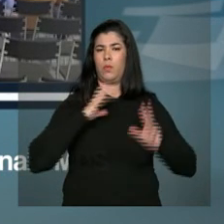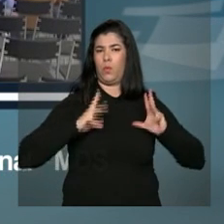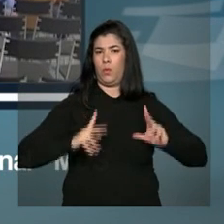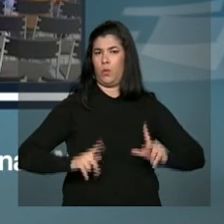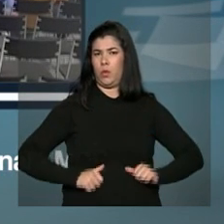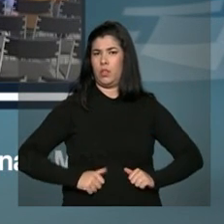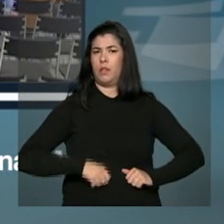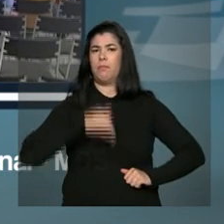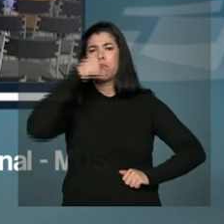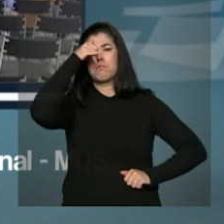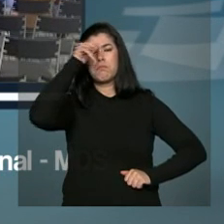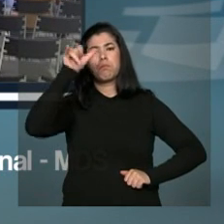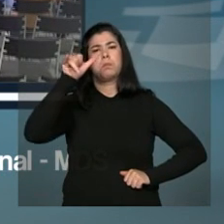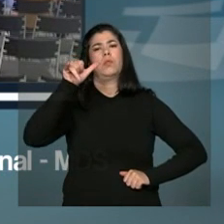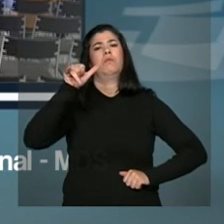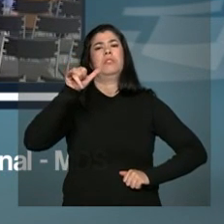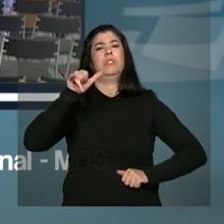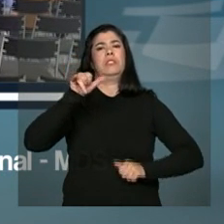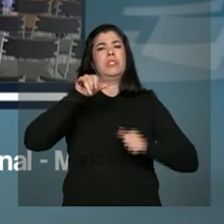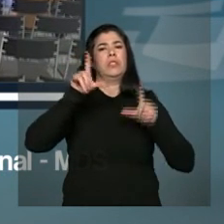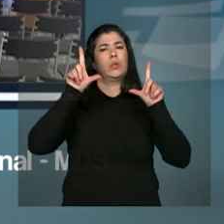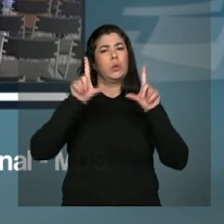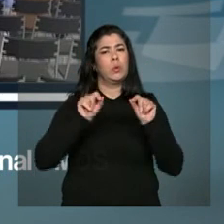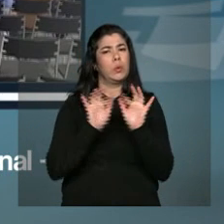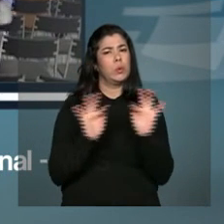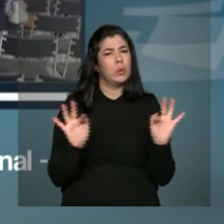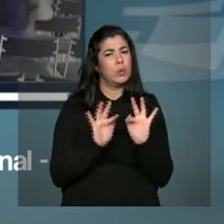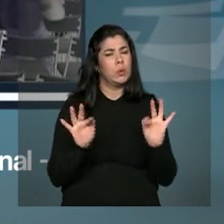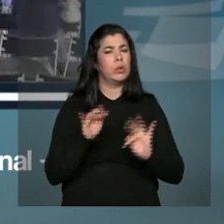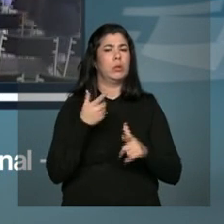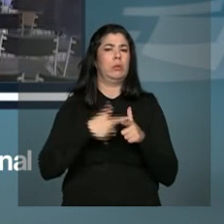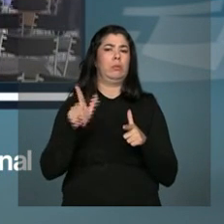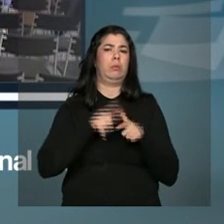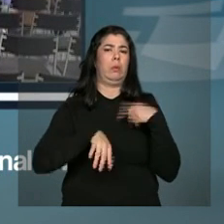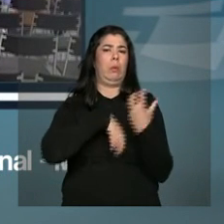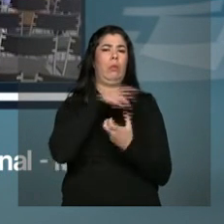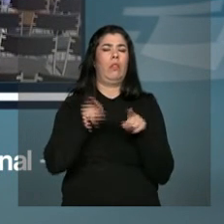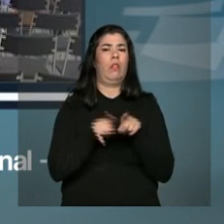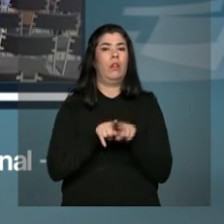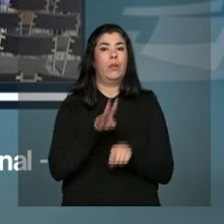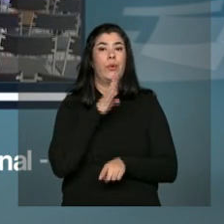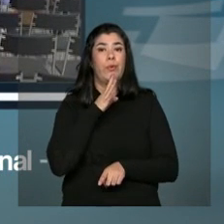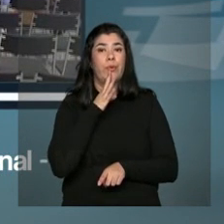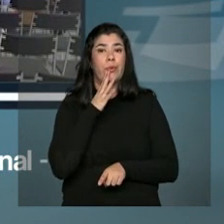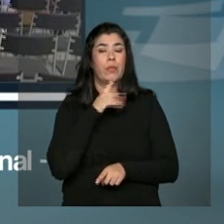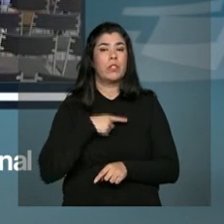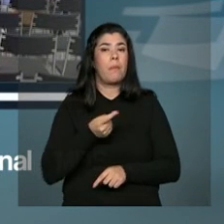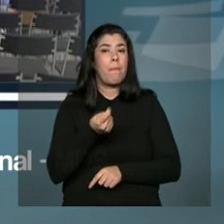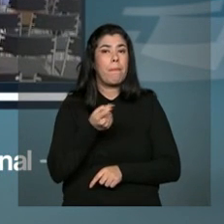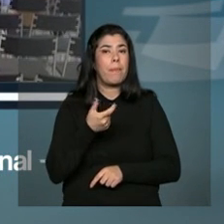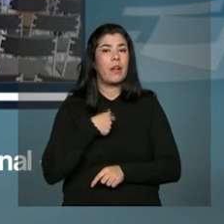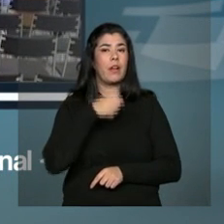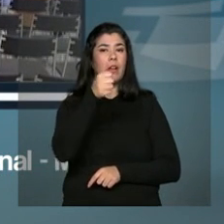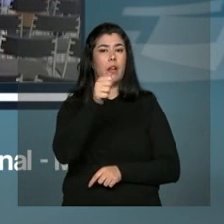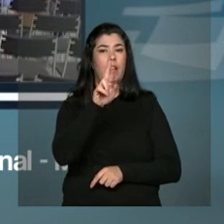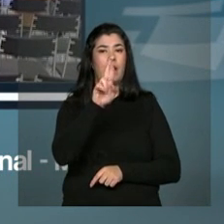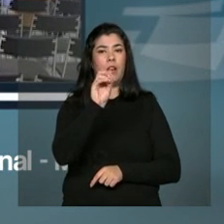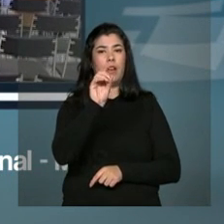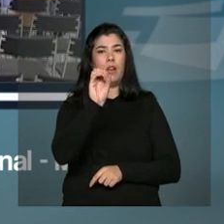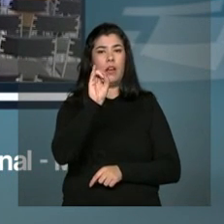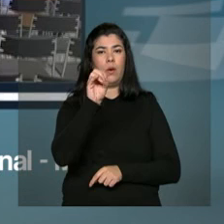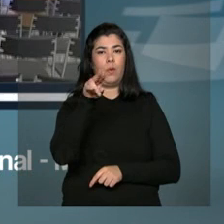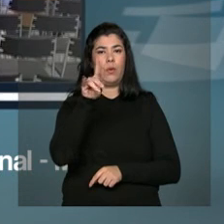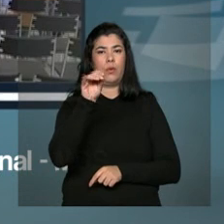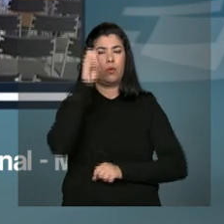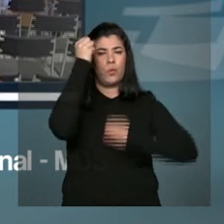para desburocratizar, para simplificar e para reconhecer as pequenas agroindústrias, as agroindústrias